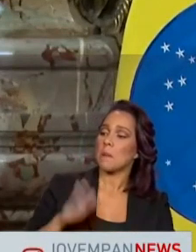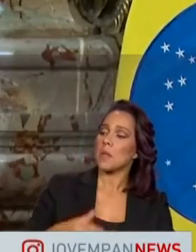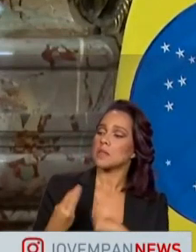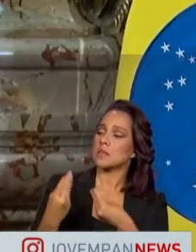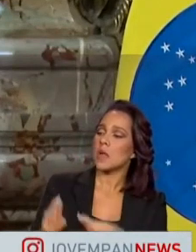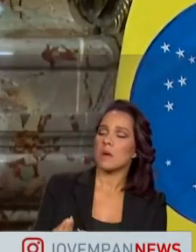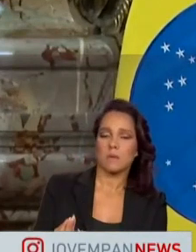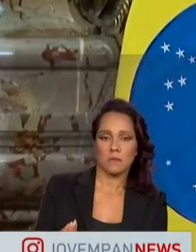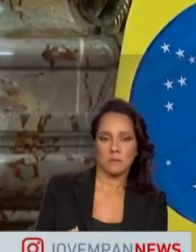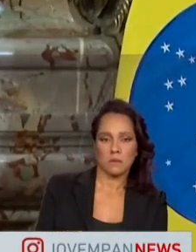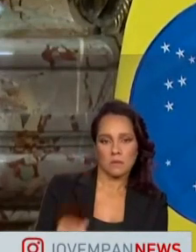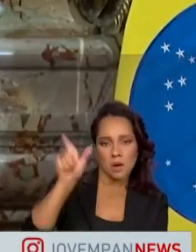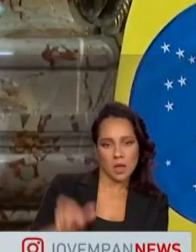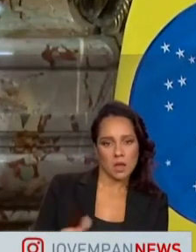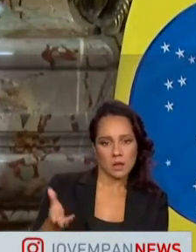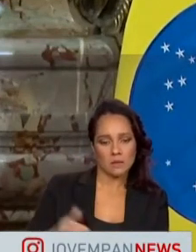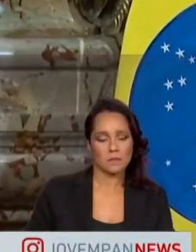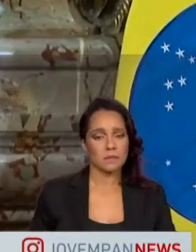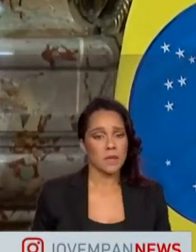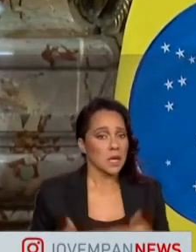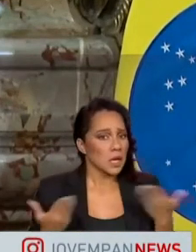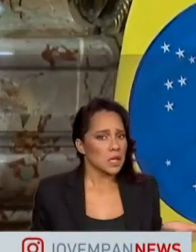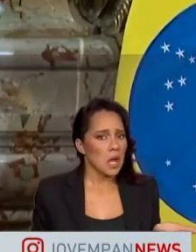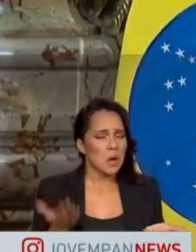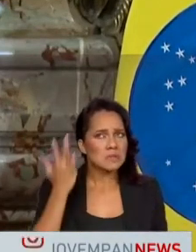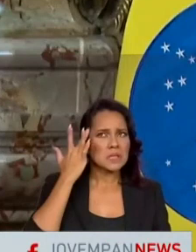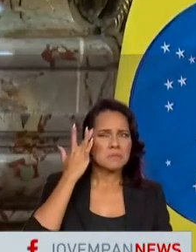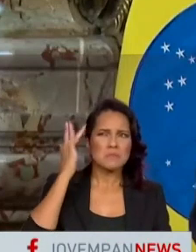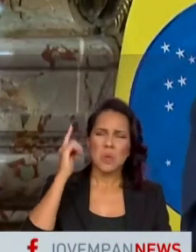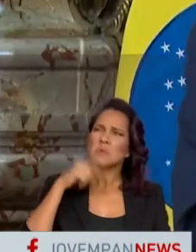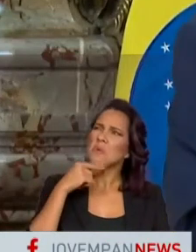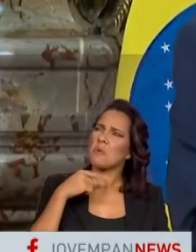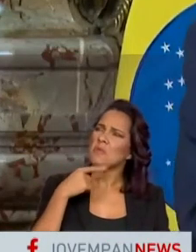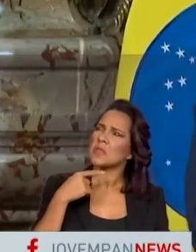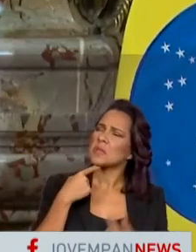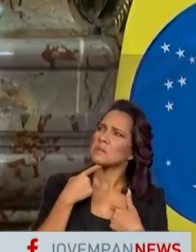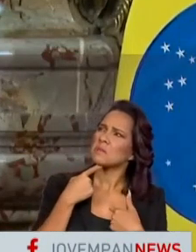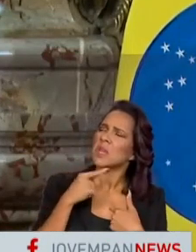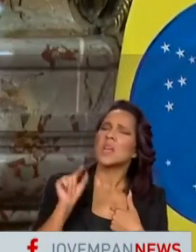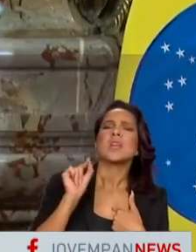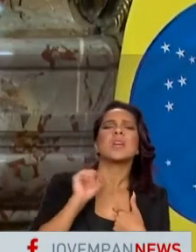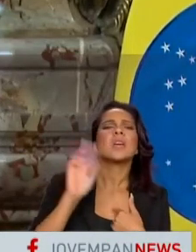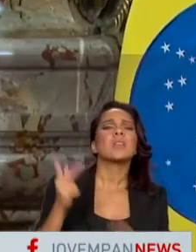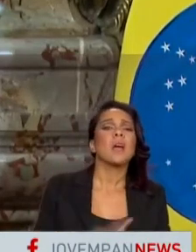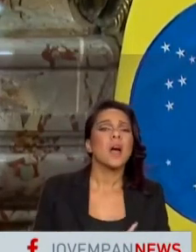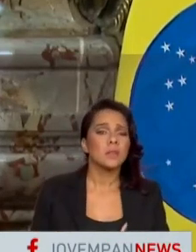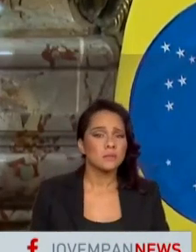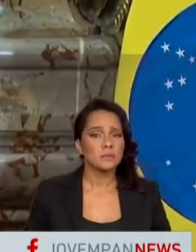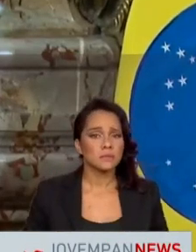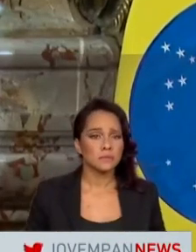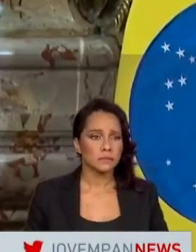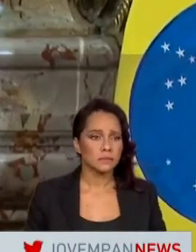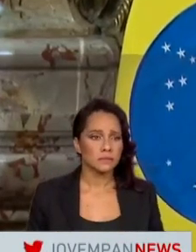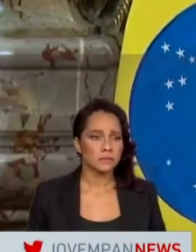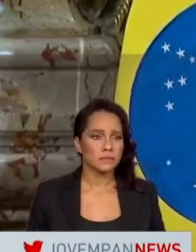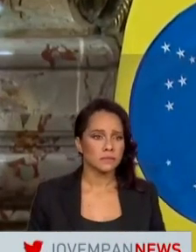lhe deu a garantia desse dinheiro. Então eu fico me perguntando. Então me pergunto. Quem é que está errado? Quem está